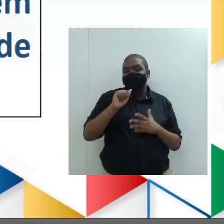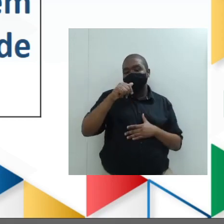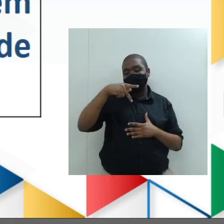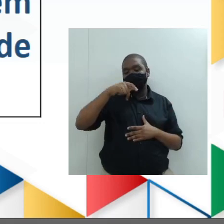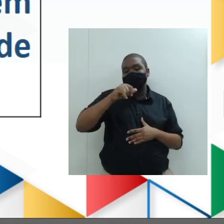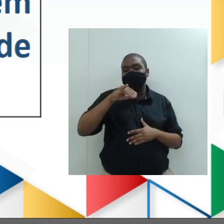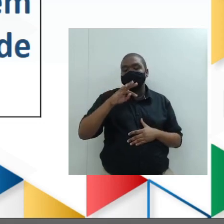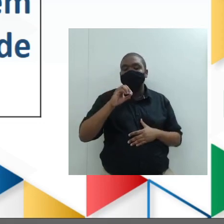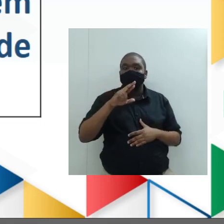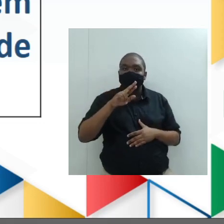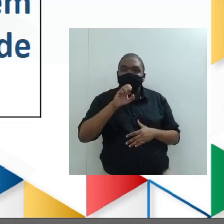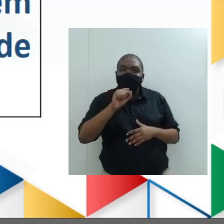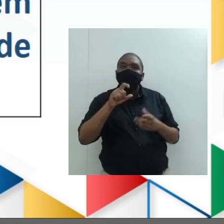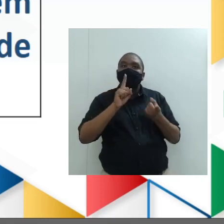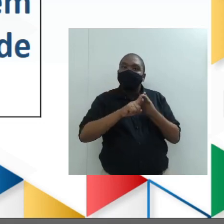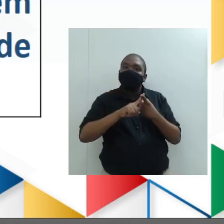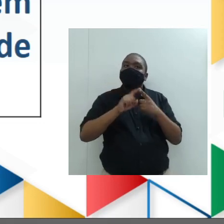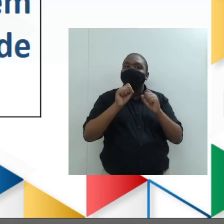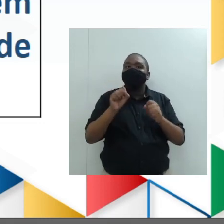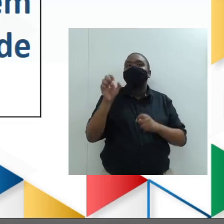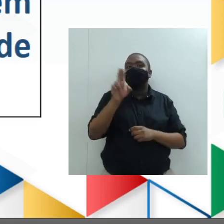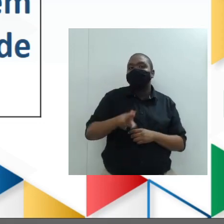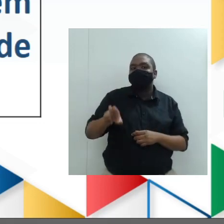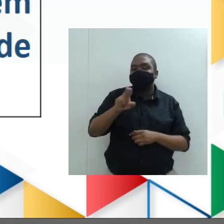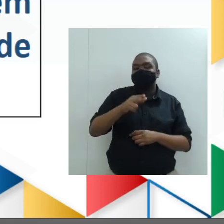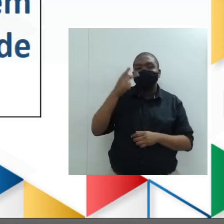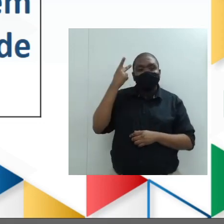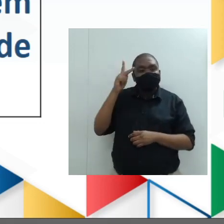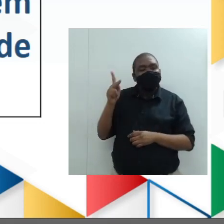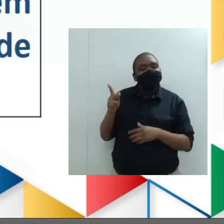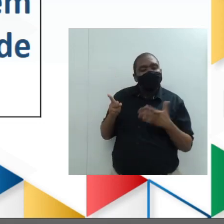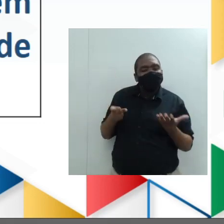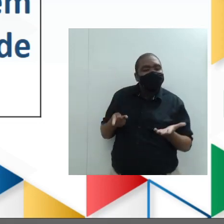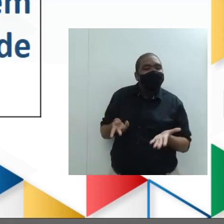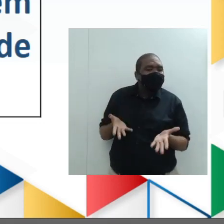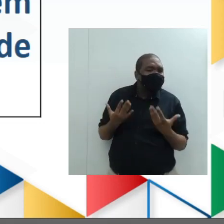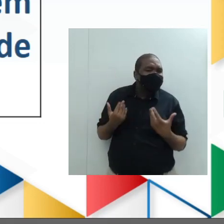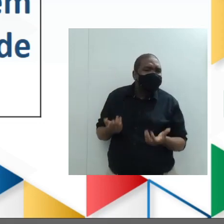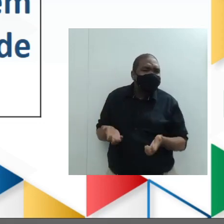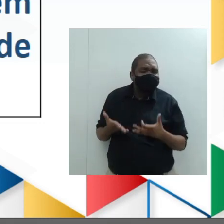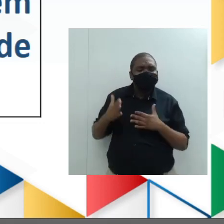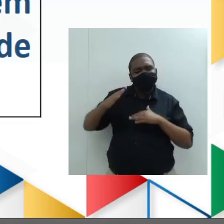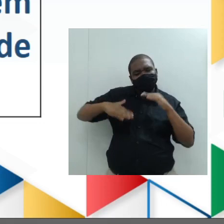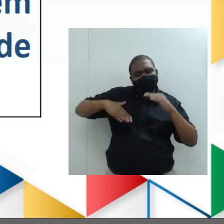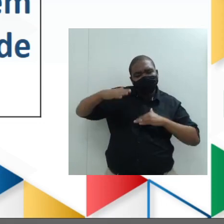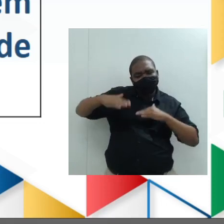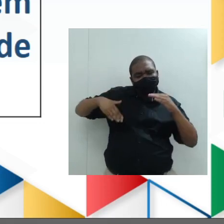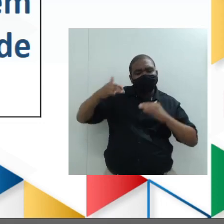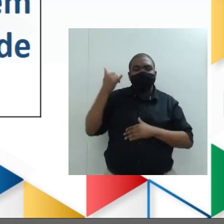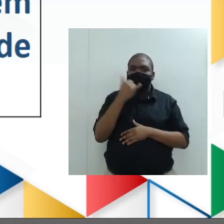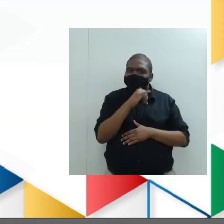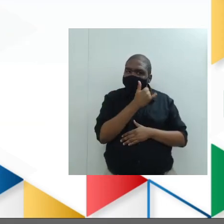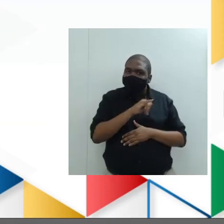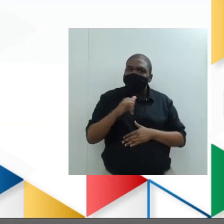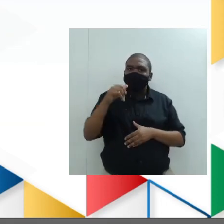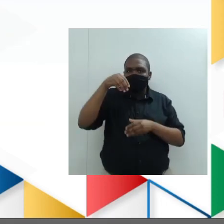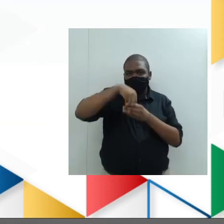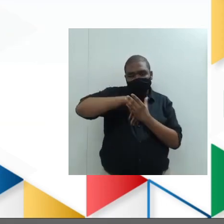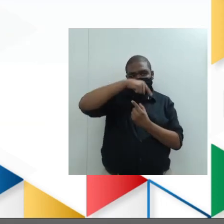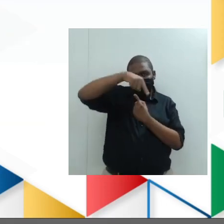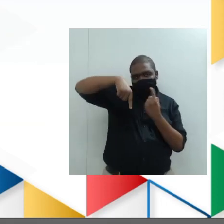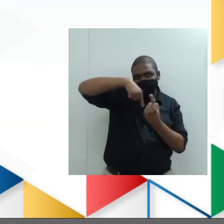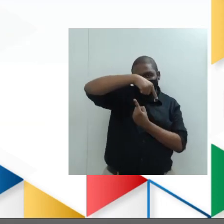eles também podem ser utilizados para atenuar variações de corrente elétrica em um